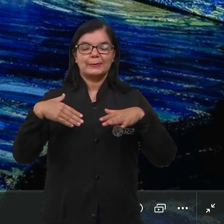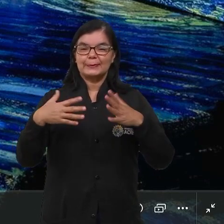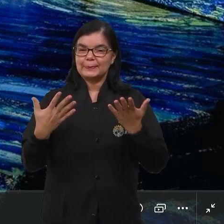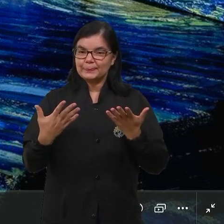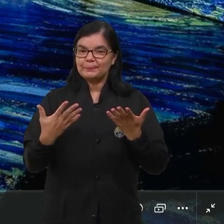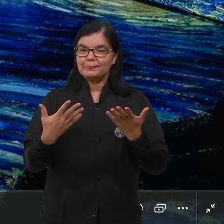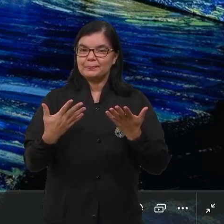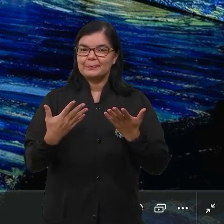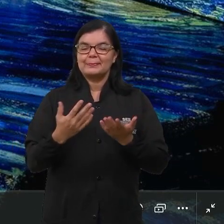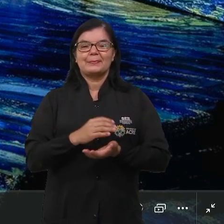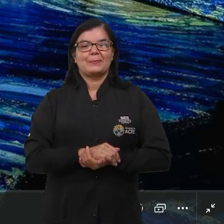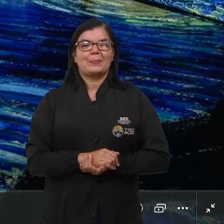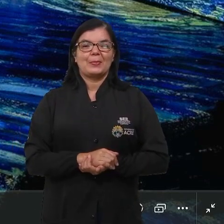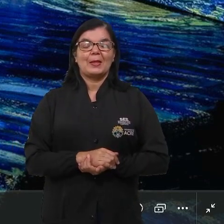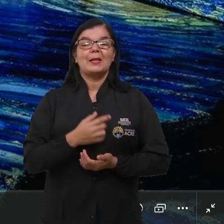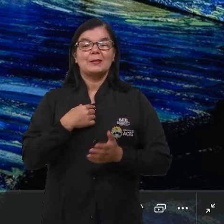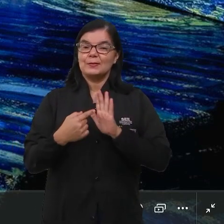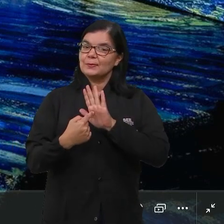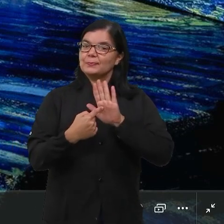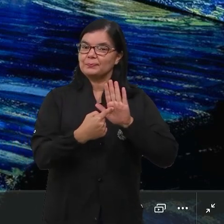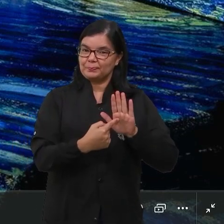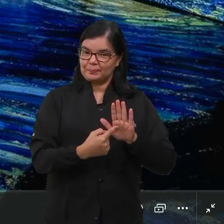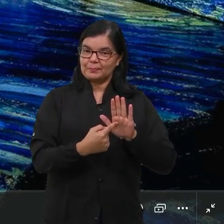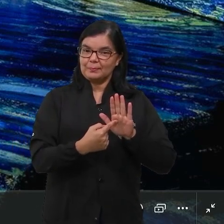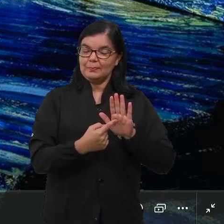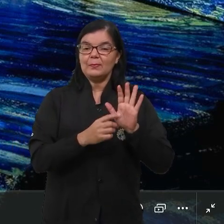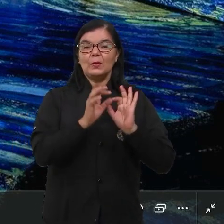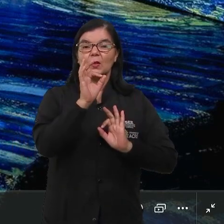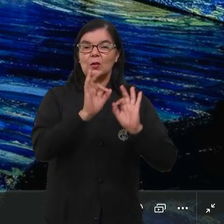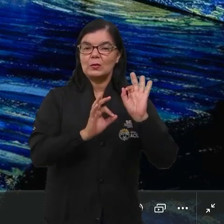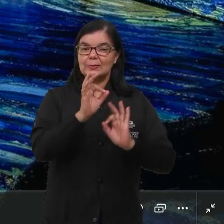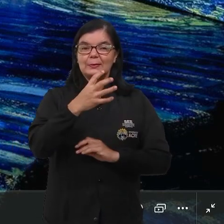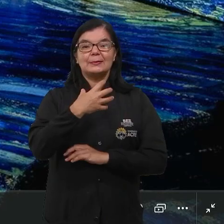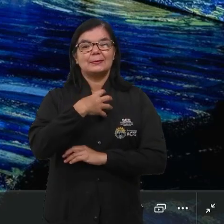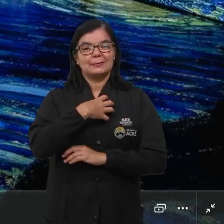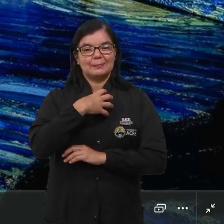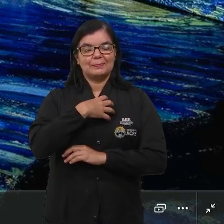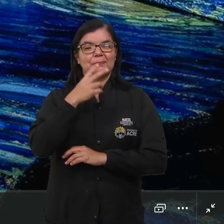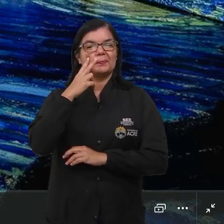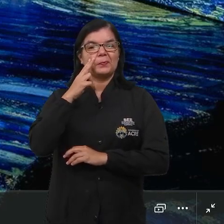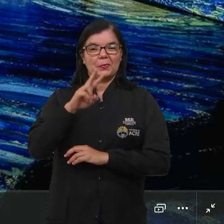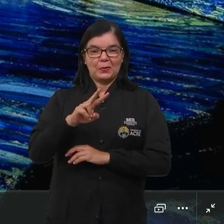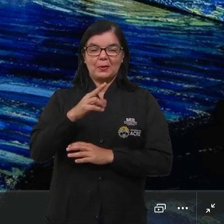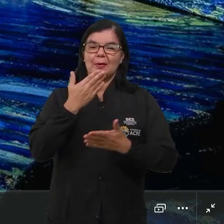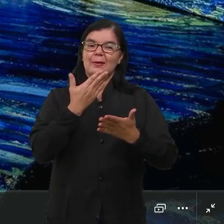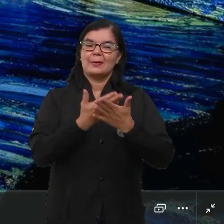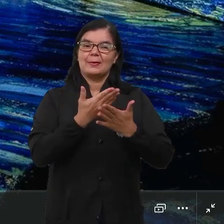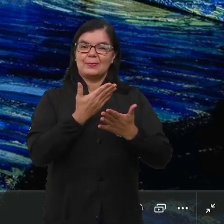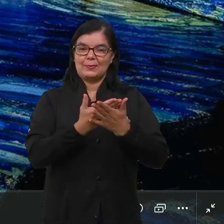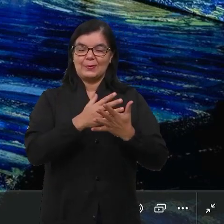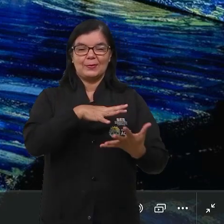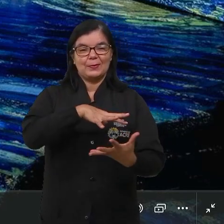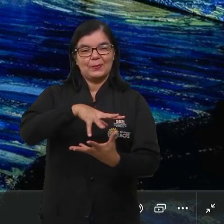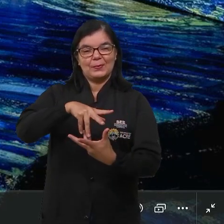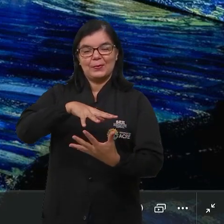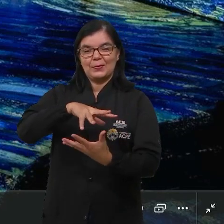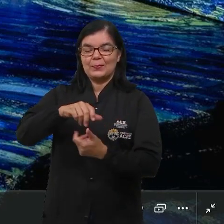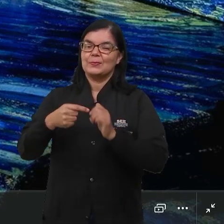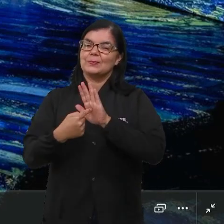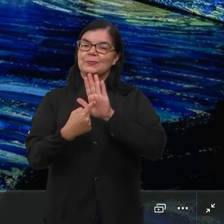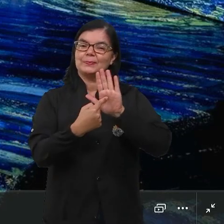trazer. Então, uma exposição é montar, sentir e ver. Essa aula é o universo